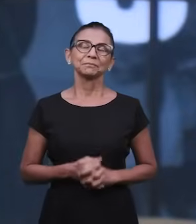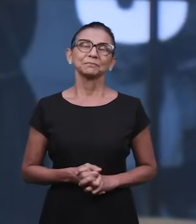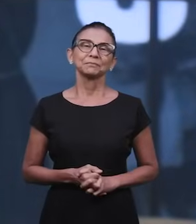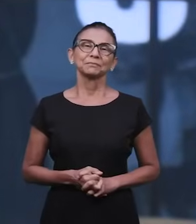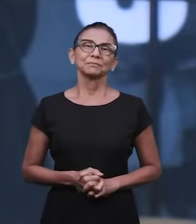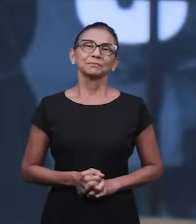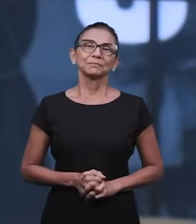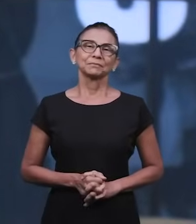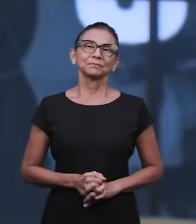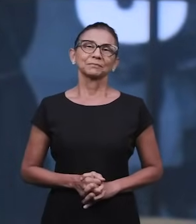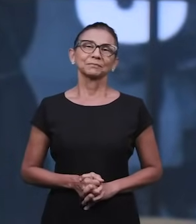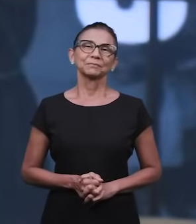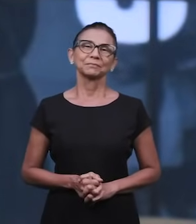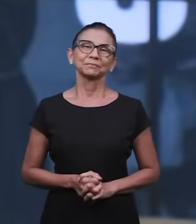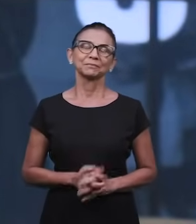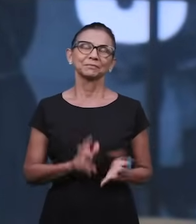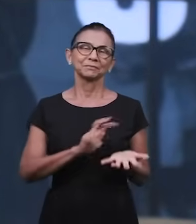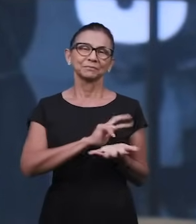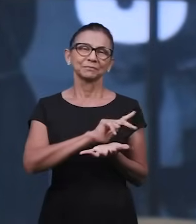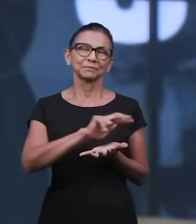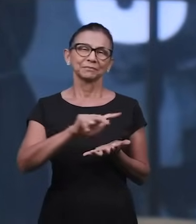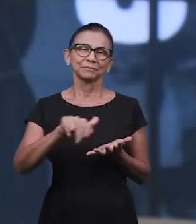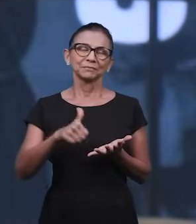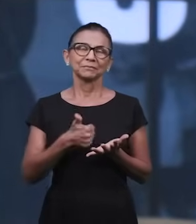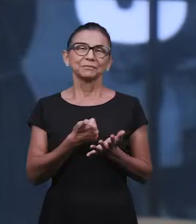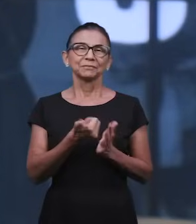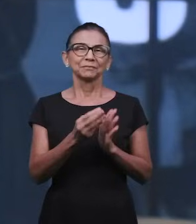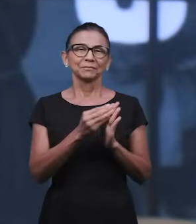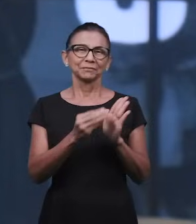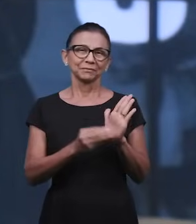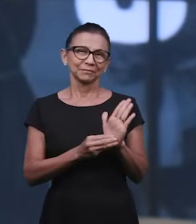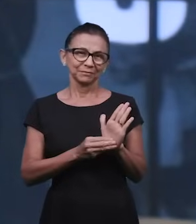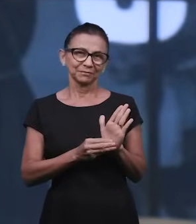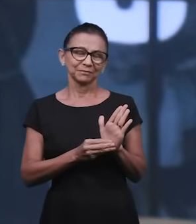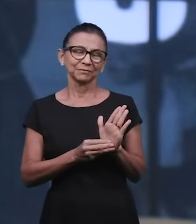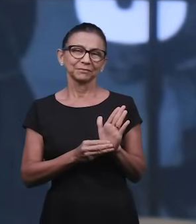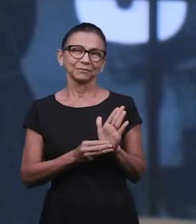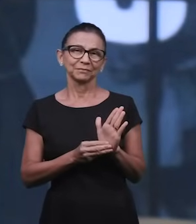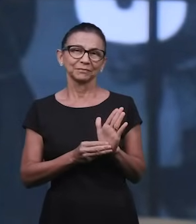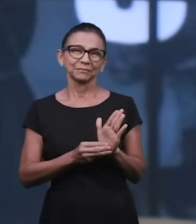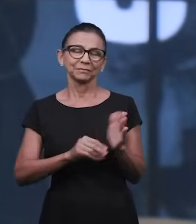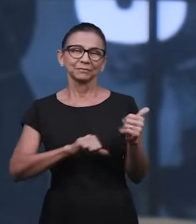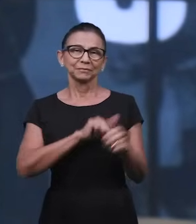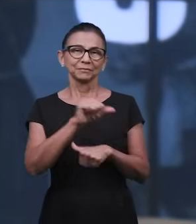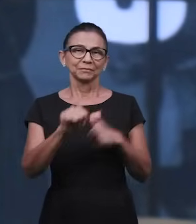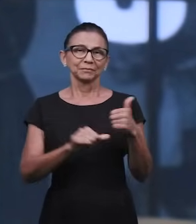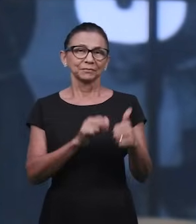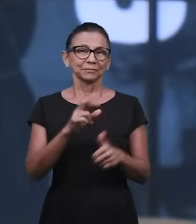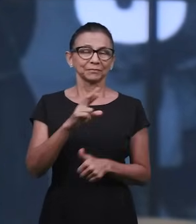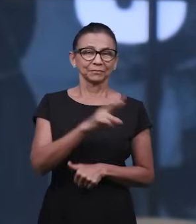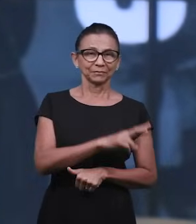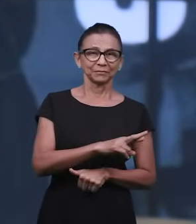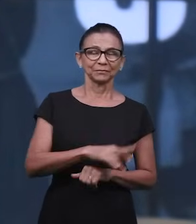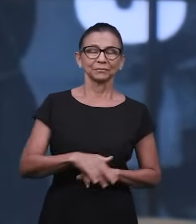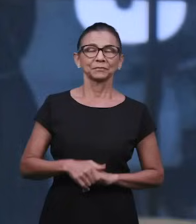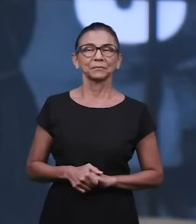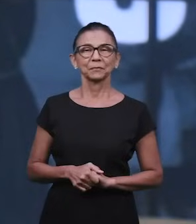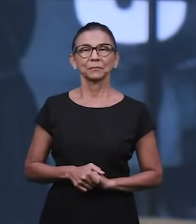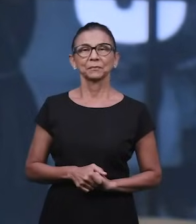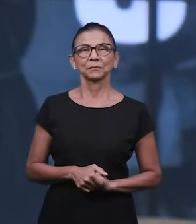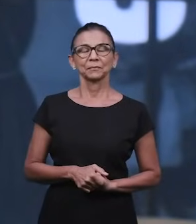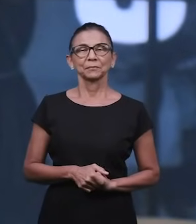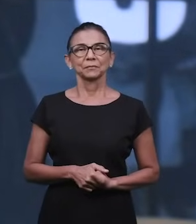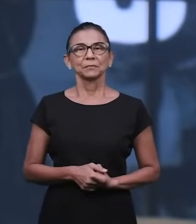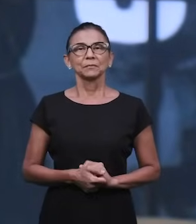encerrarmos, né, essa série de episódios que tivemos sobre a reforma religiosa, gostaria apenas de deixar aqui um texto da palavra